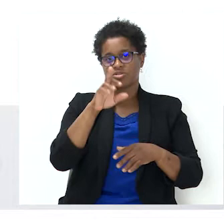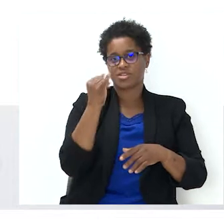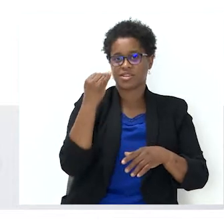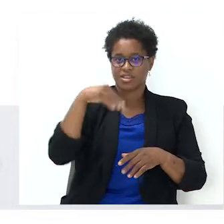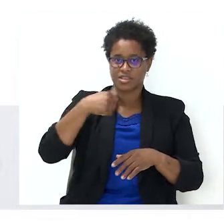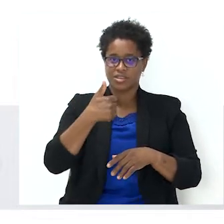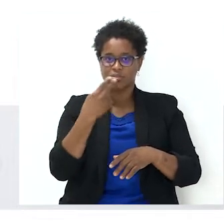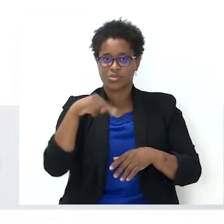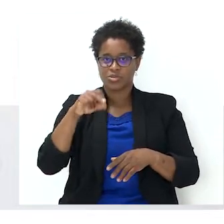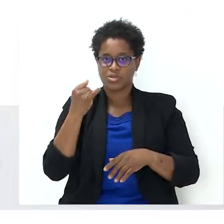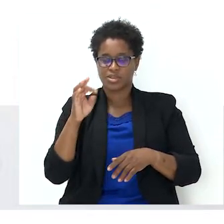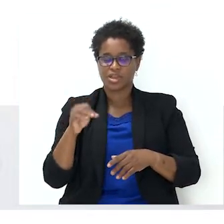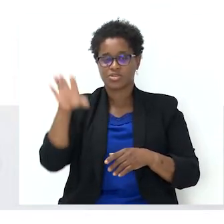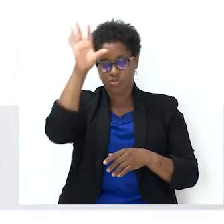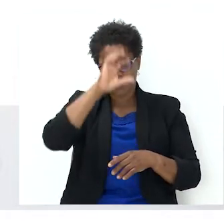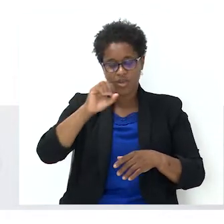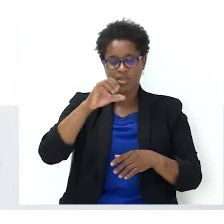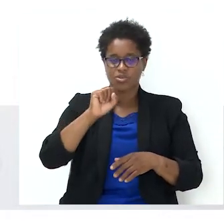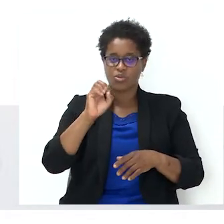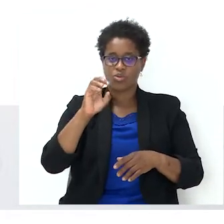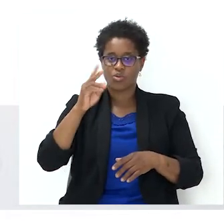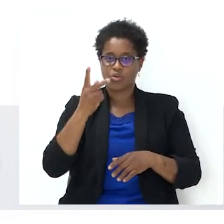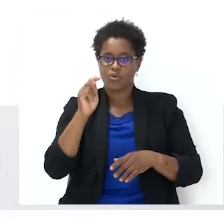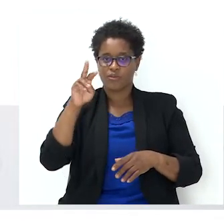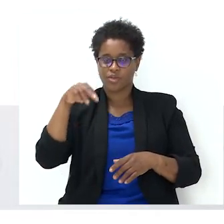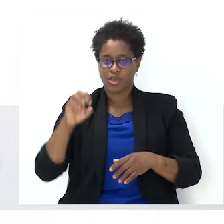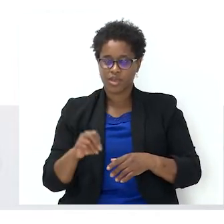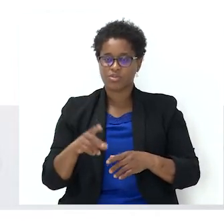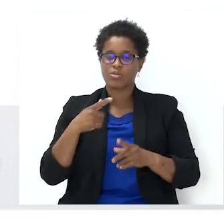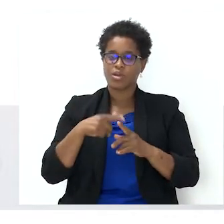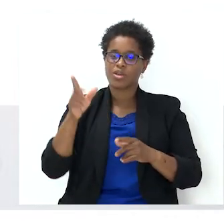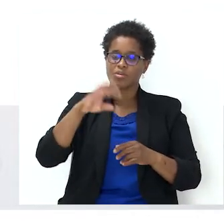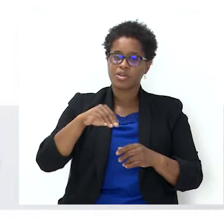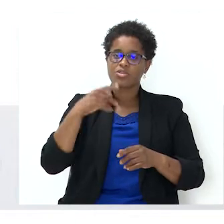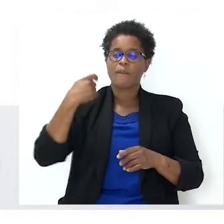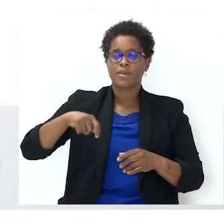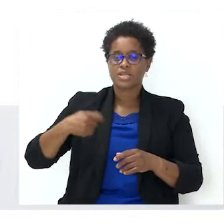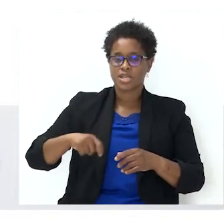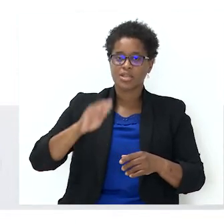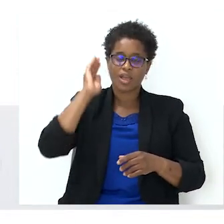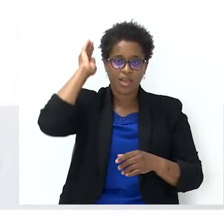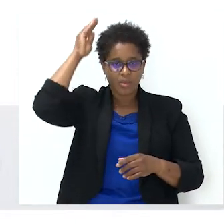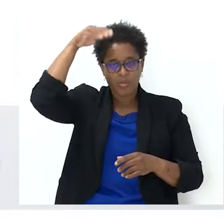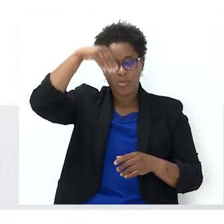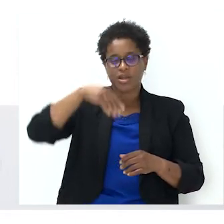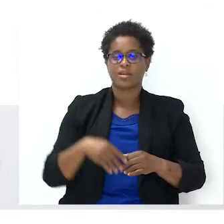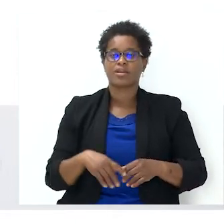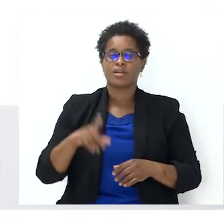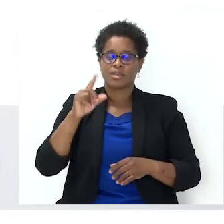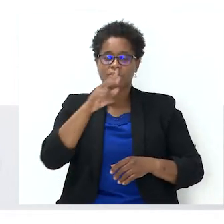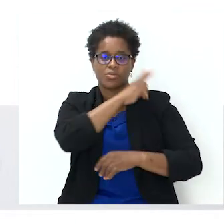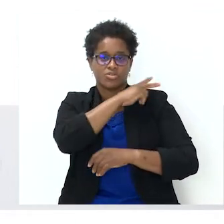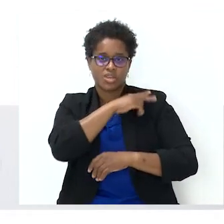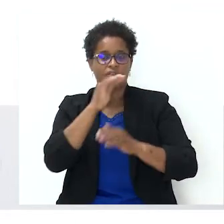tribunais, não é? Governo, mais um. Isso! O presidente da República, que é o